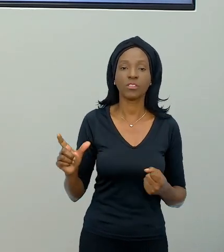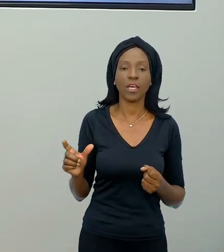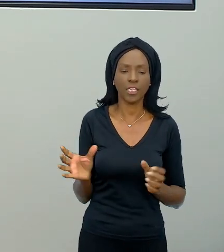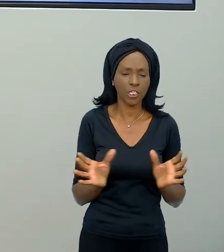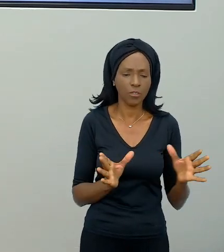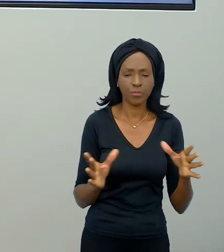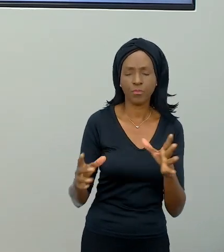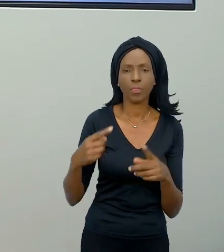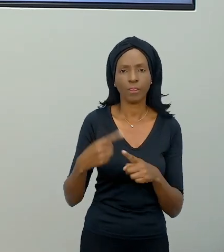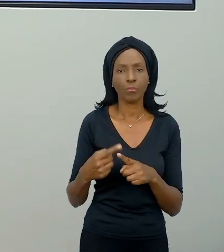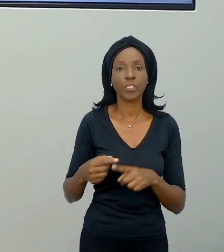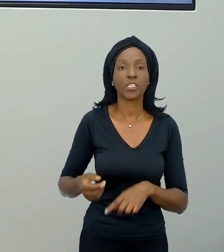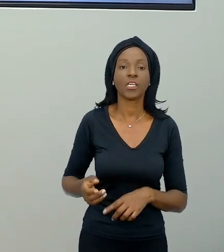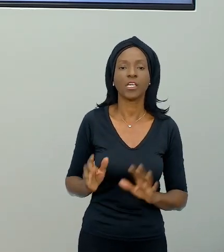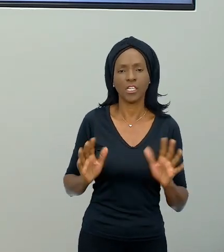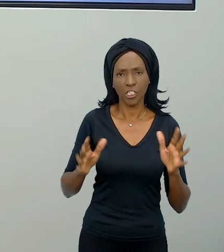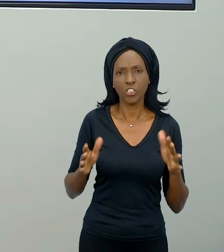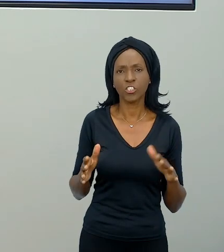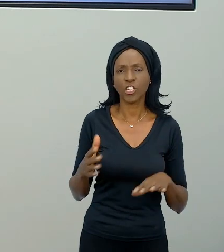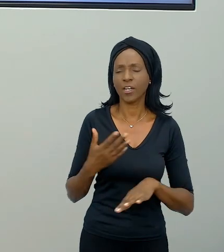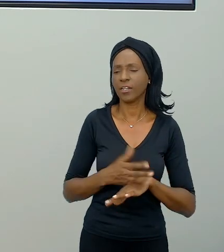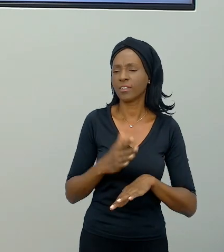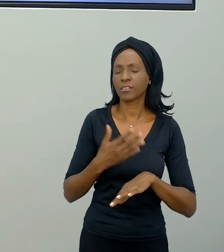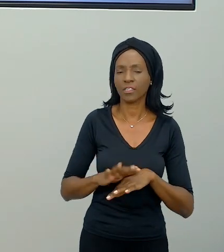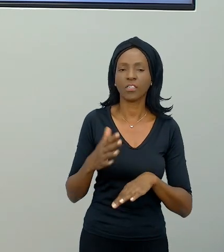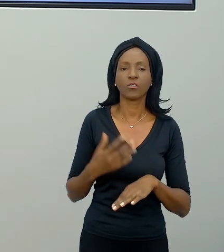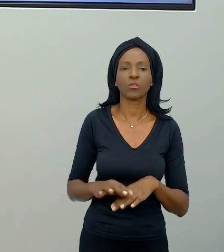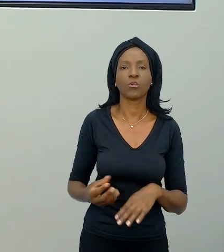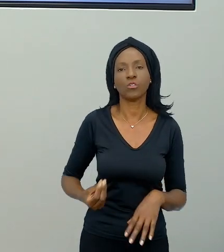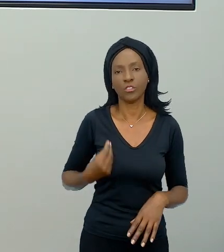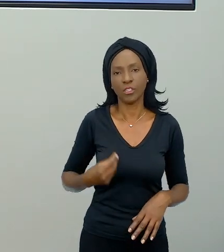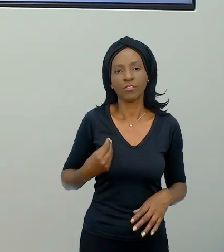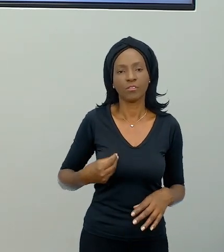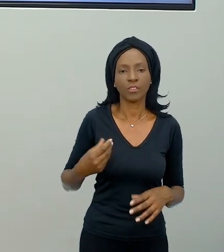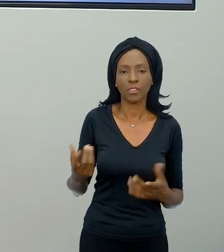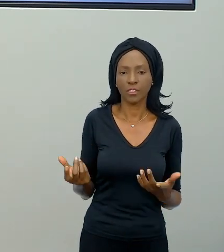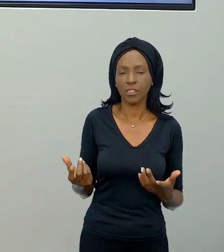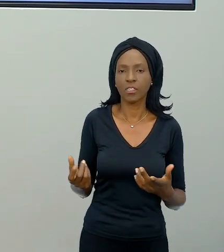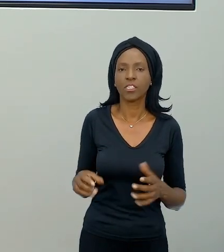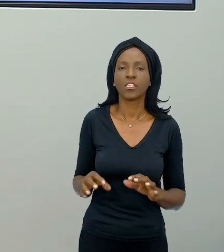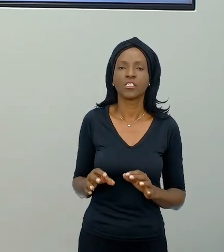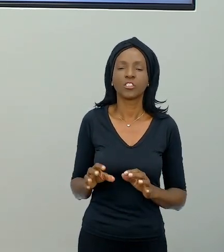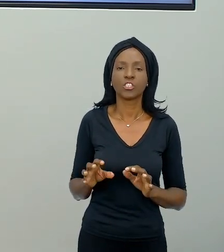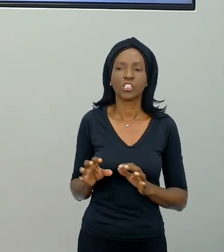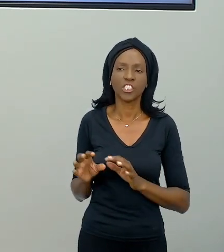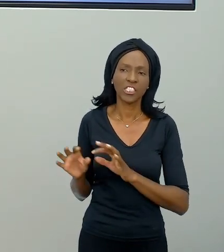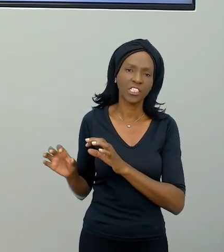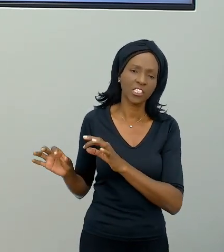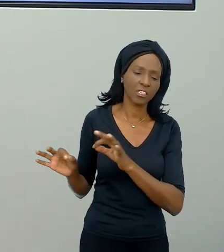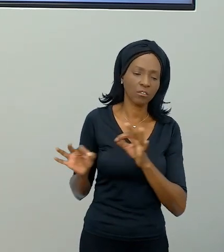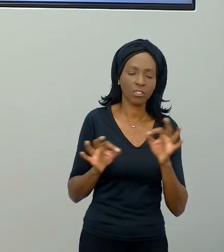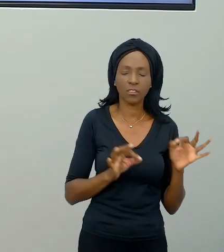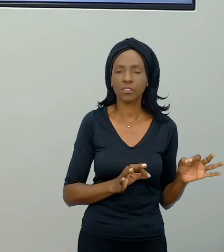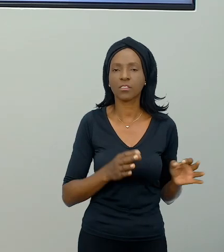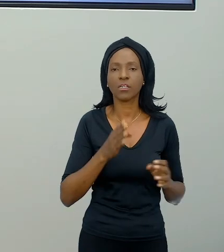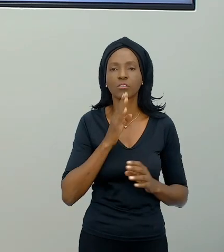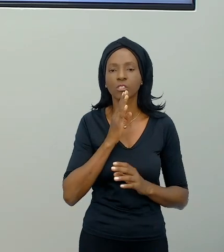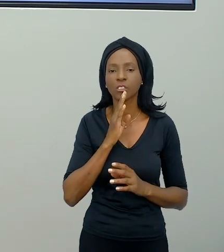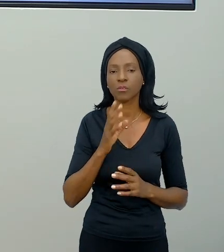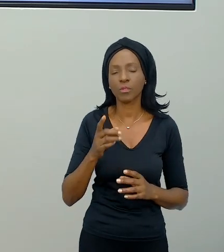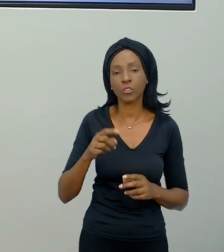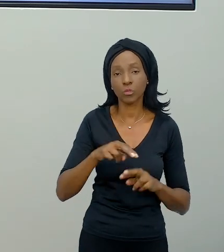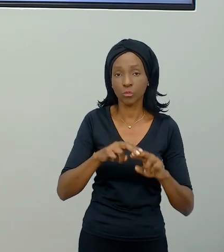porque você já passou por essa situação na sua vida de sistematizar o conhecimento. Por isso que nós, professores,